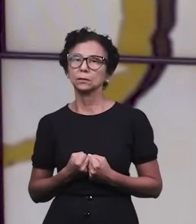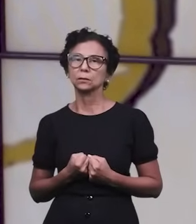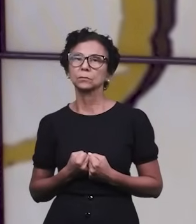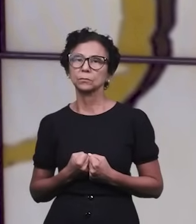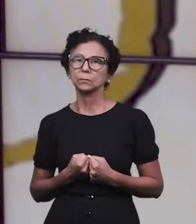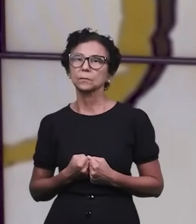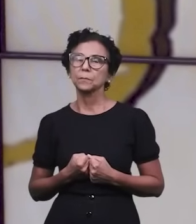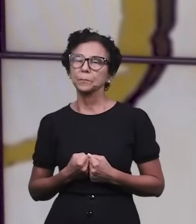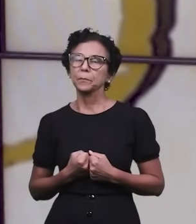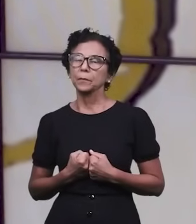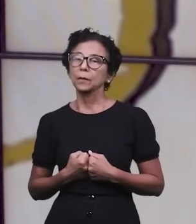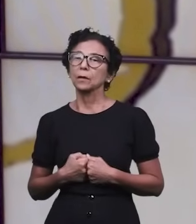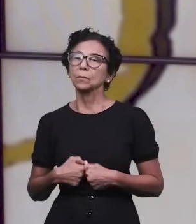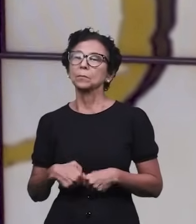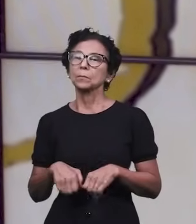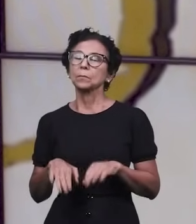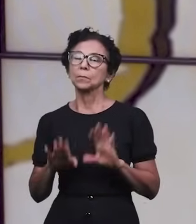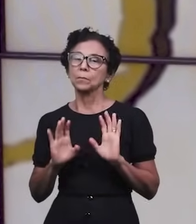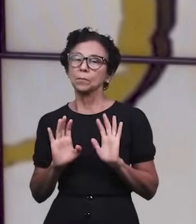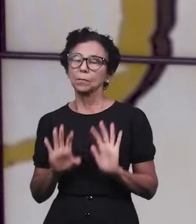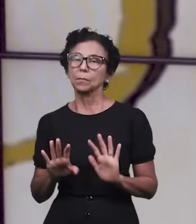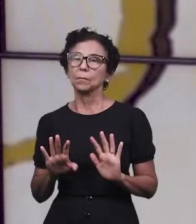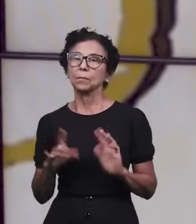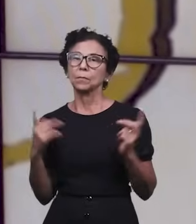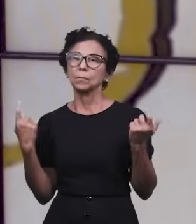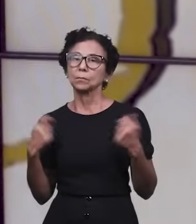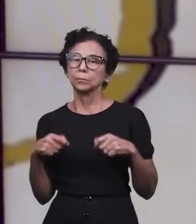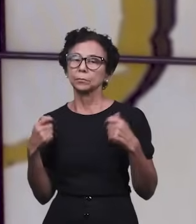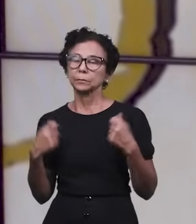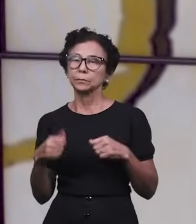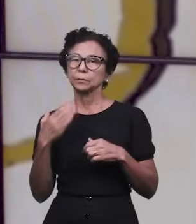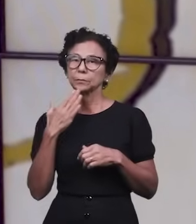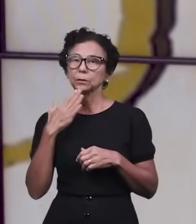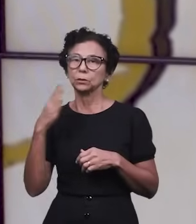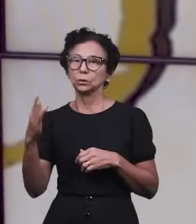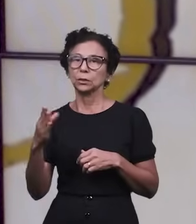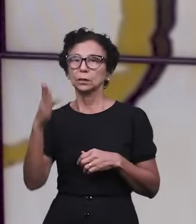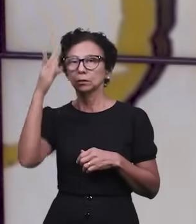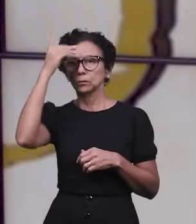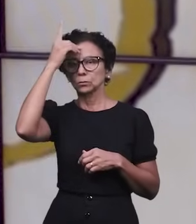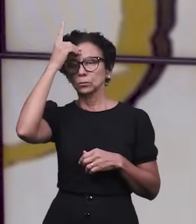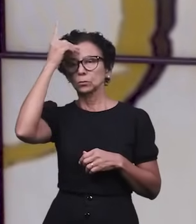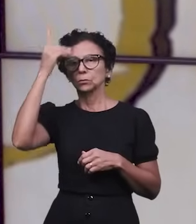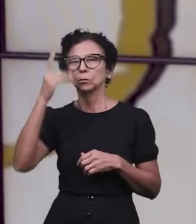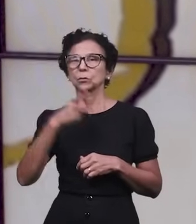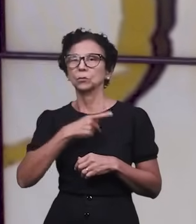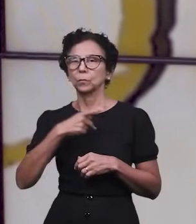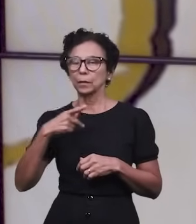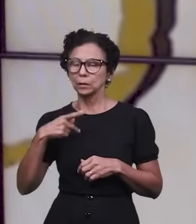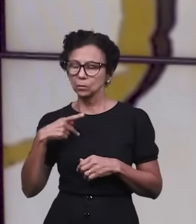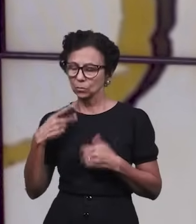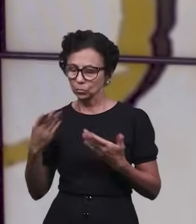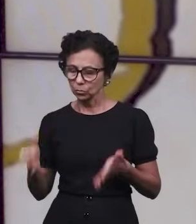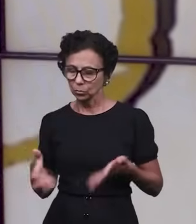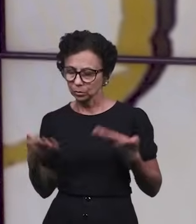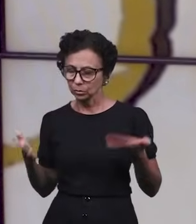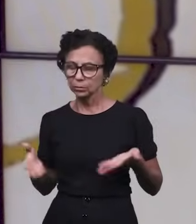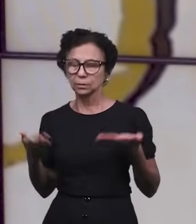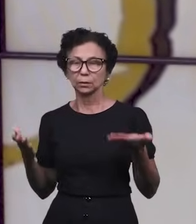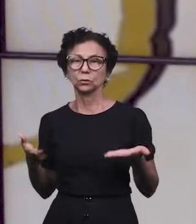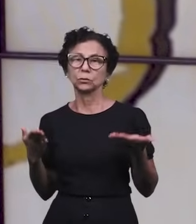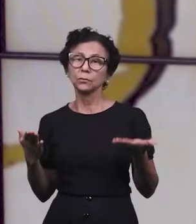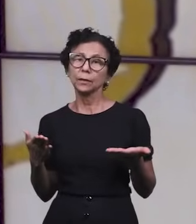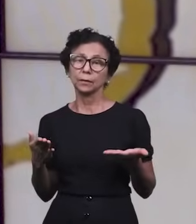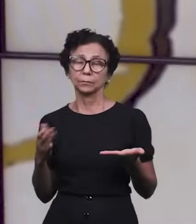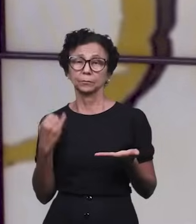dom, buscar o pastor, levar a igreja a uma busca, a se humilhar diante do Senhor, para que haja manifestação dos